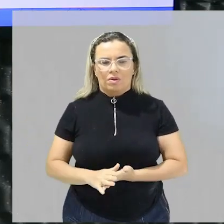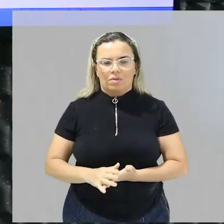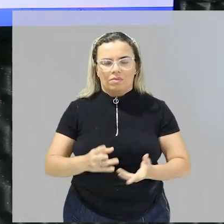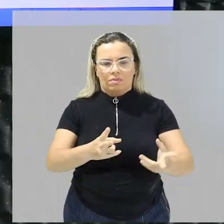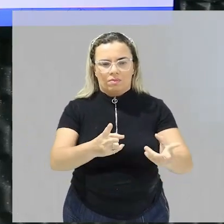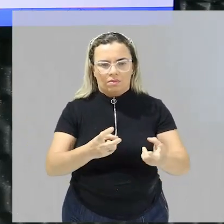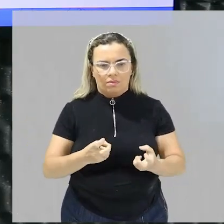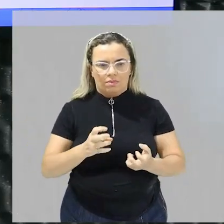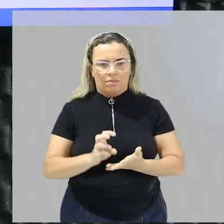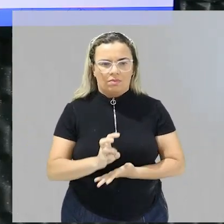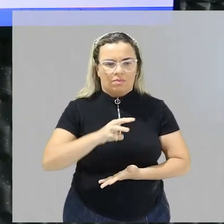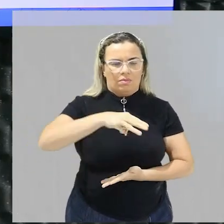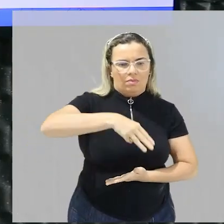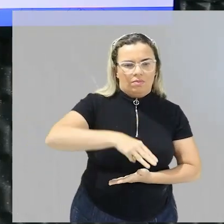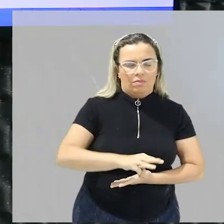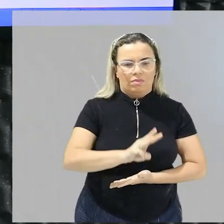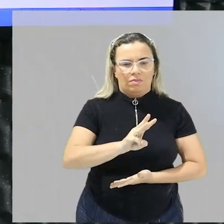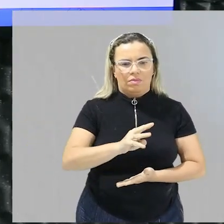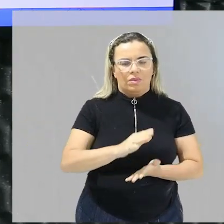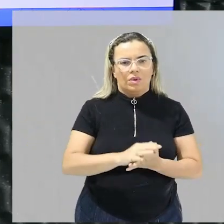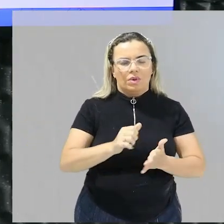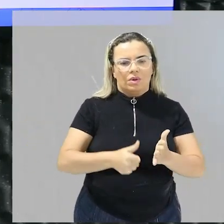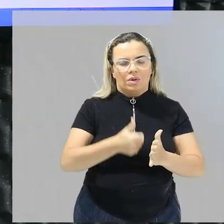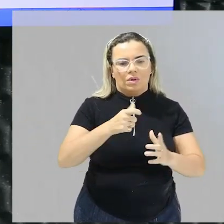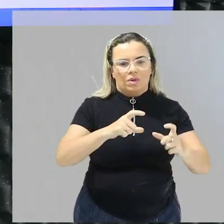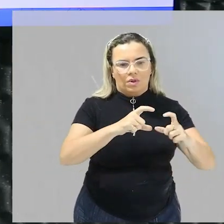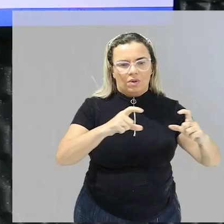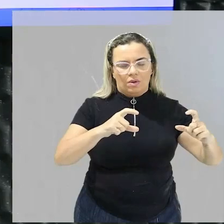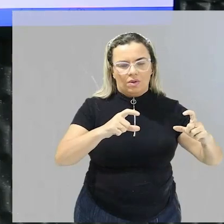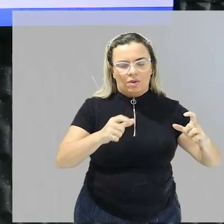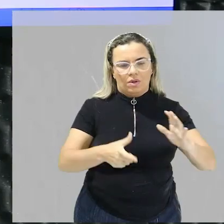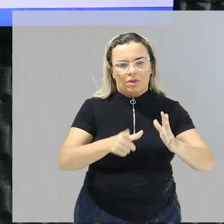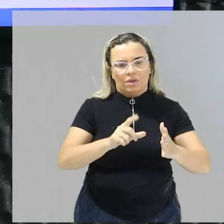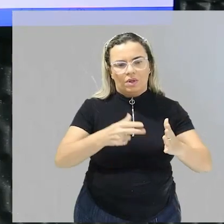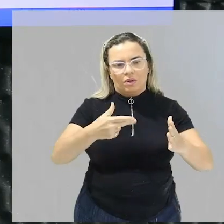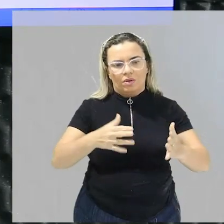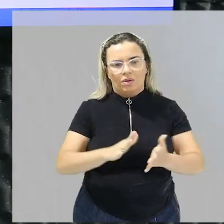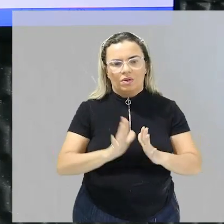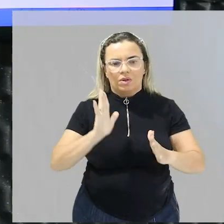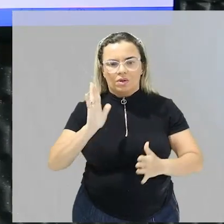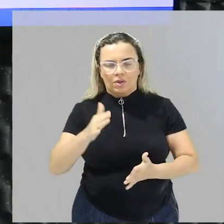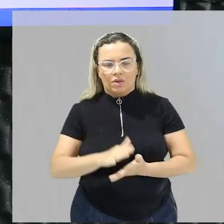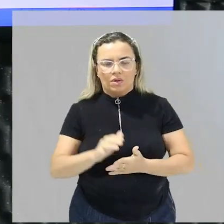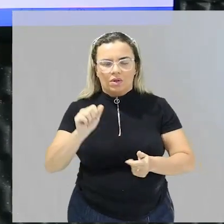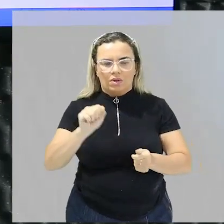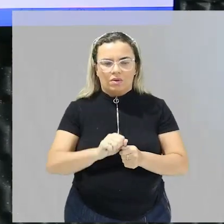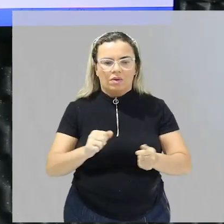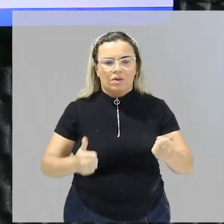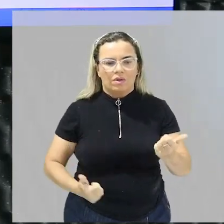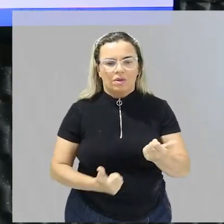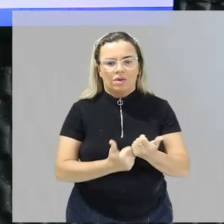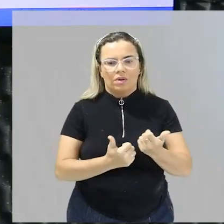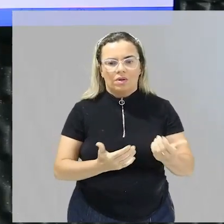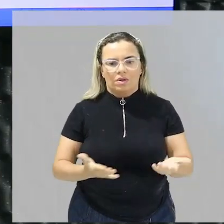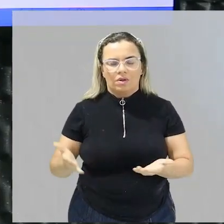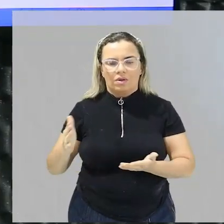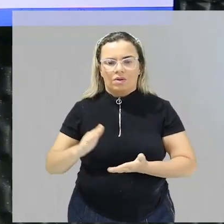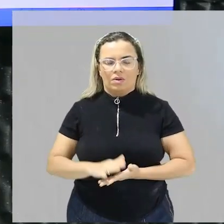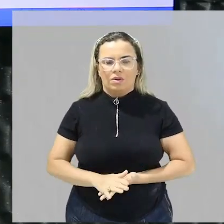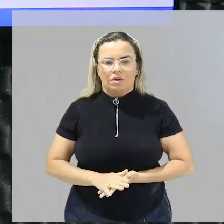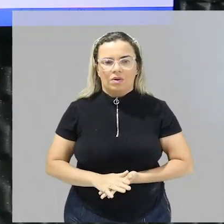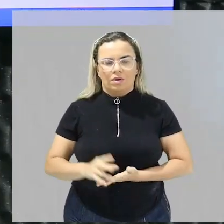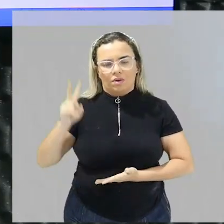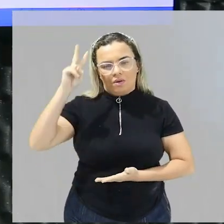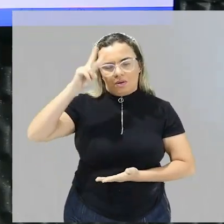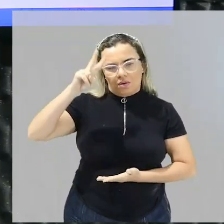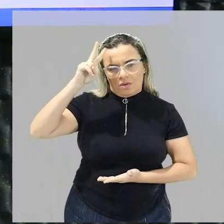que o MW, ó, é o primeiro membro dessa igualdade. Então, já fazendo a substituição, tá? E lembra